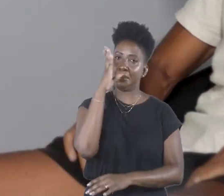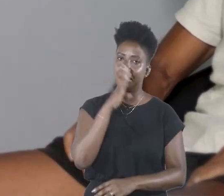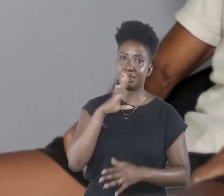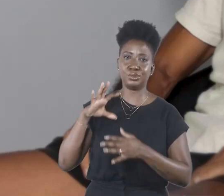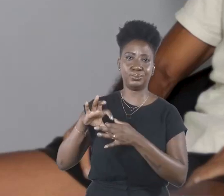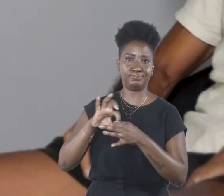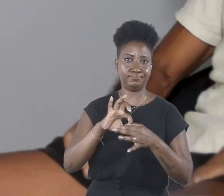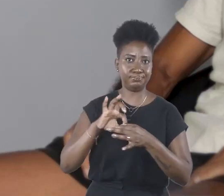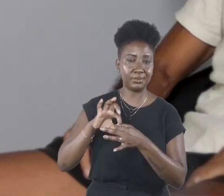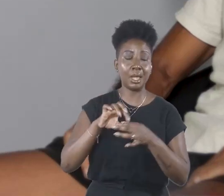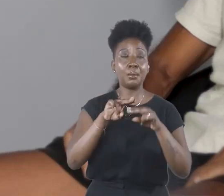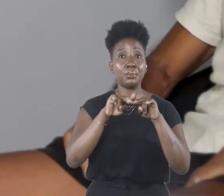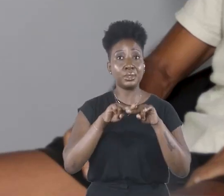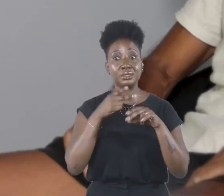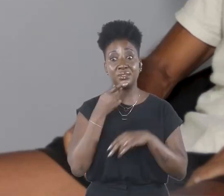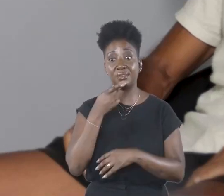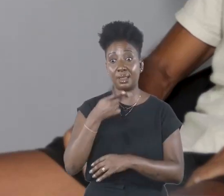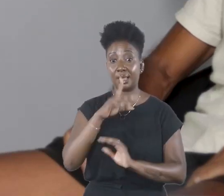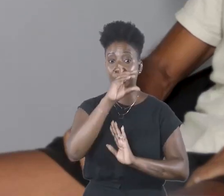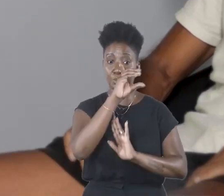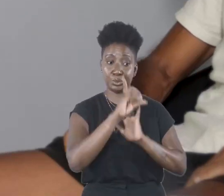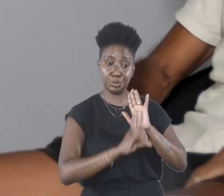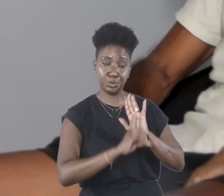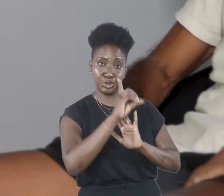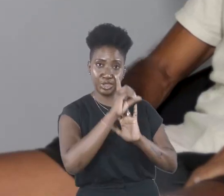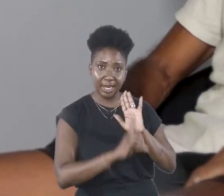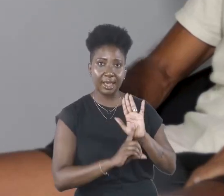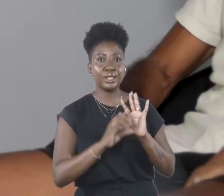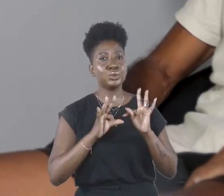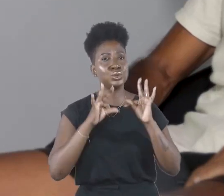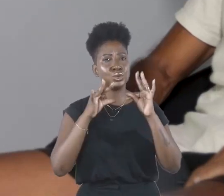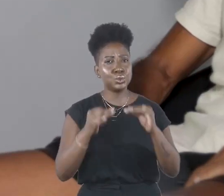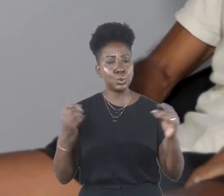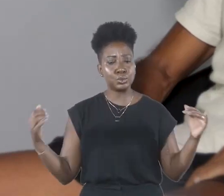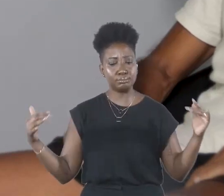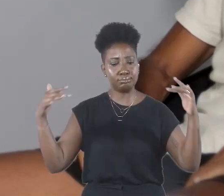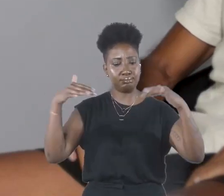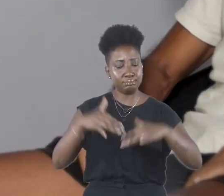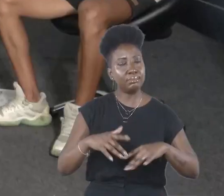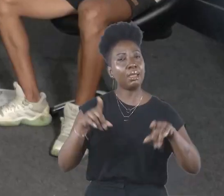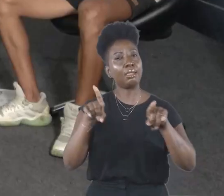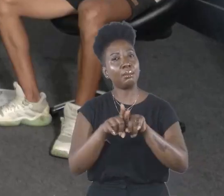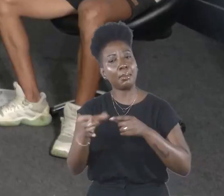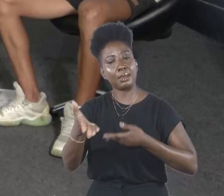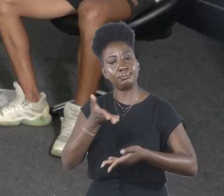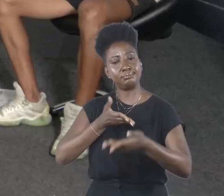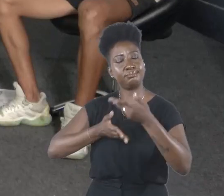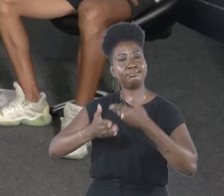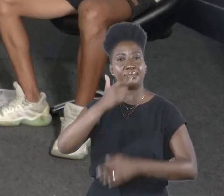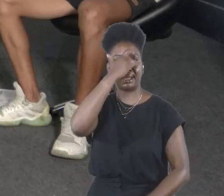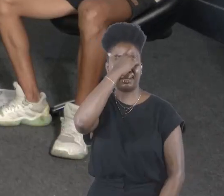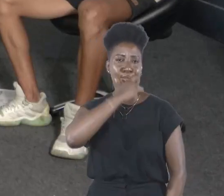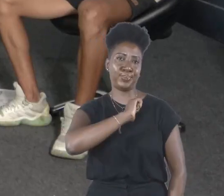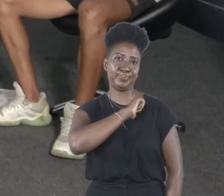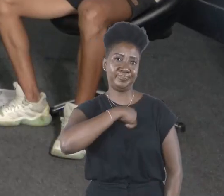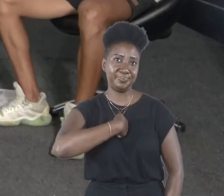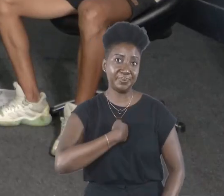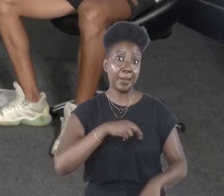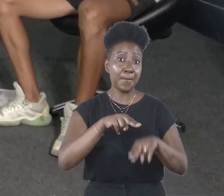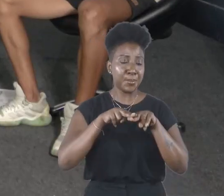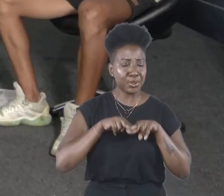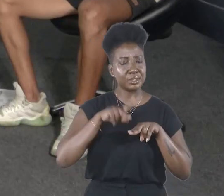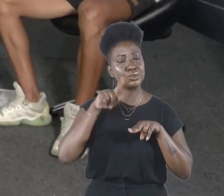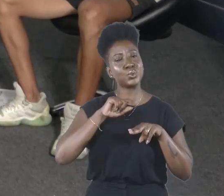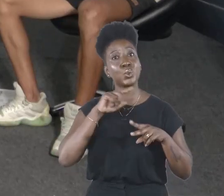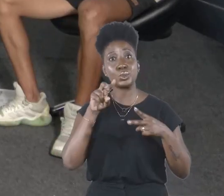parte. Então, falar de migração, falar do direito à migração, falar dessas diferentes culturas, não é só falar do outro, é também falar da gente. Então,